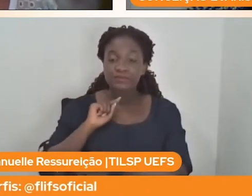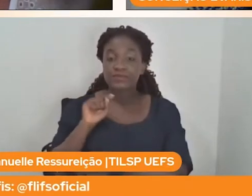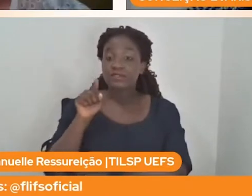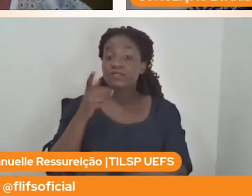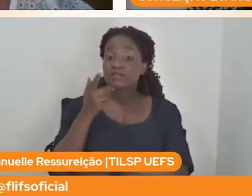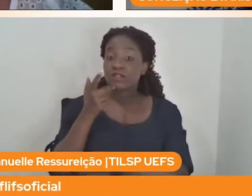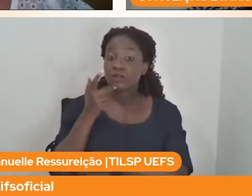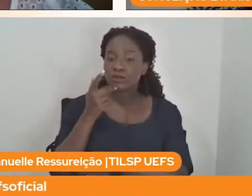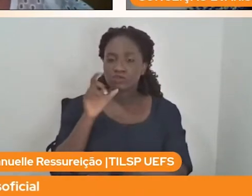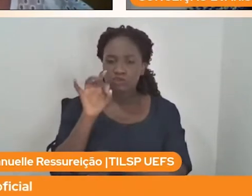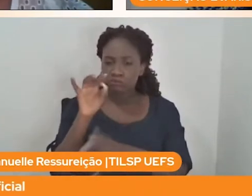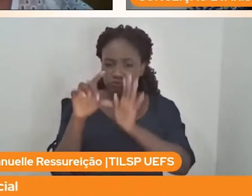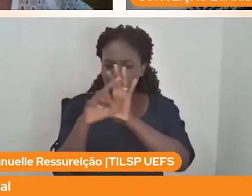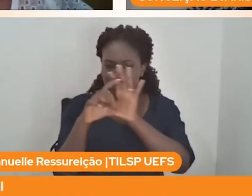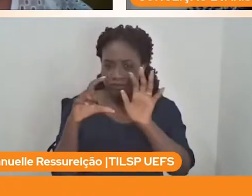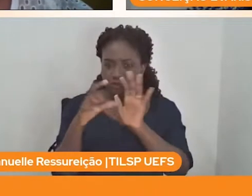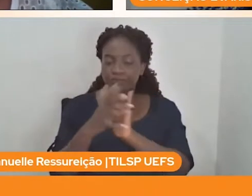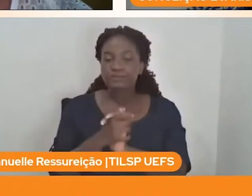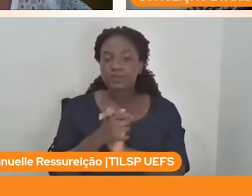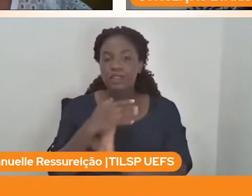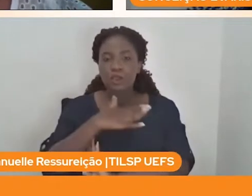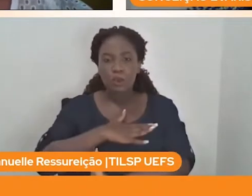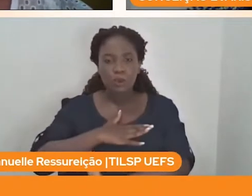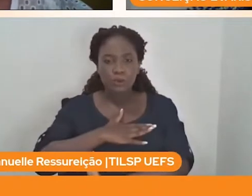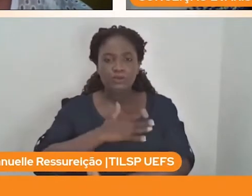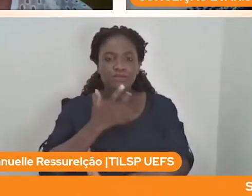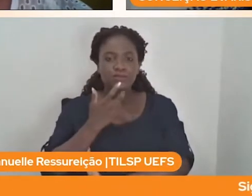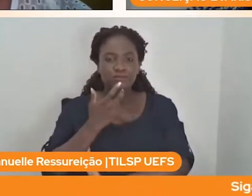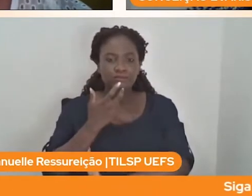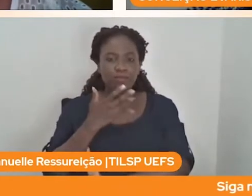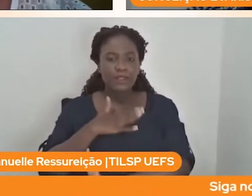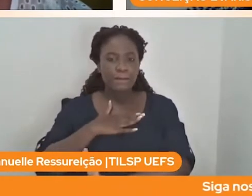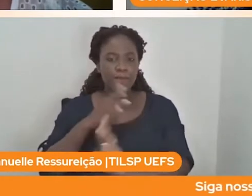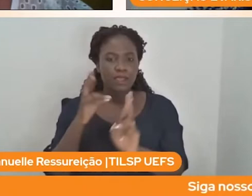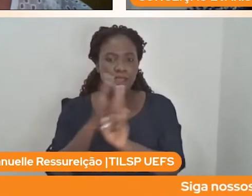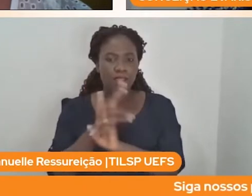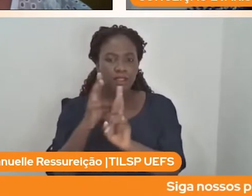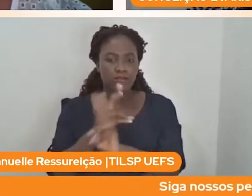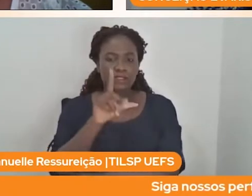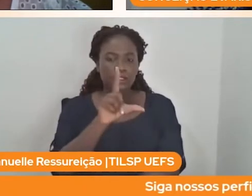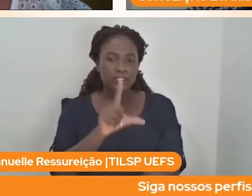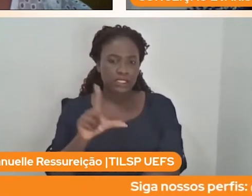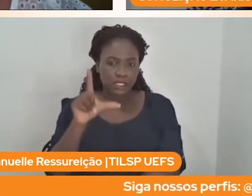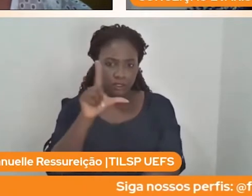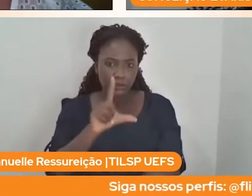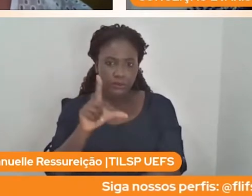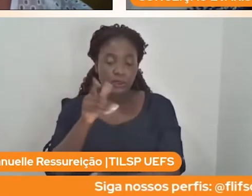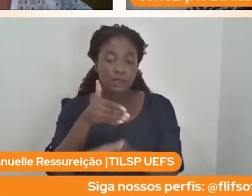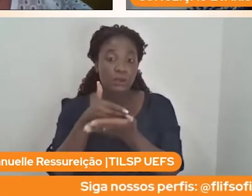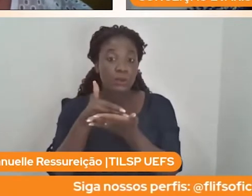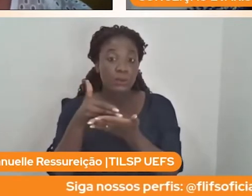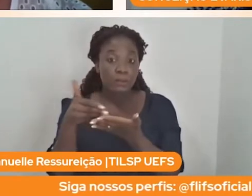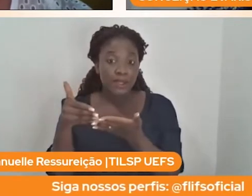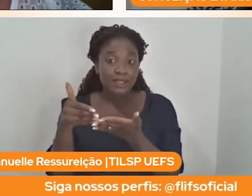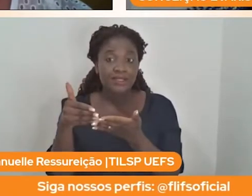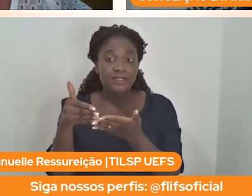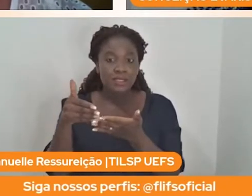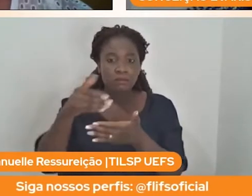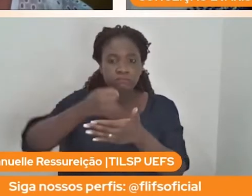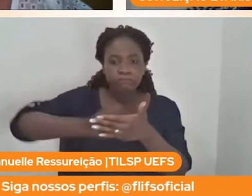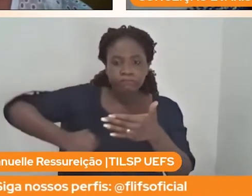é só um trechinho. Gosto de dizer que a minha relação com a literatura começa nos fundos das cozinhas